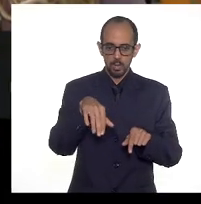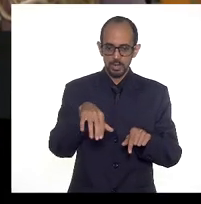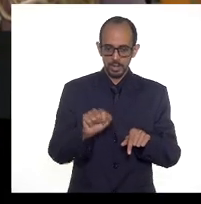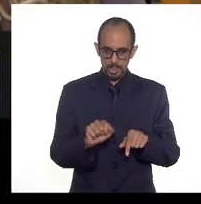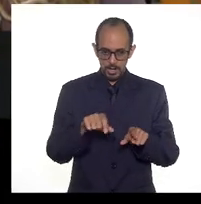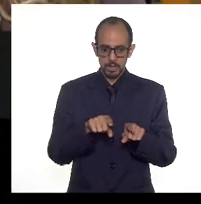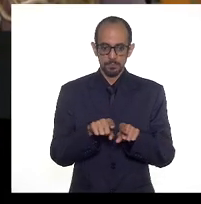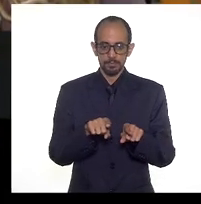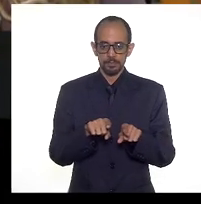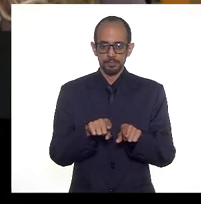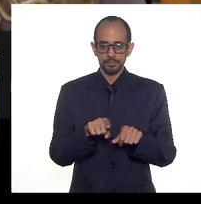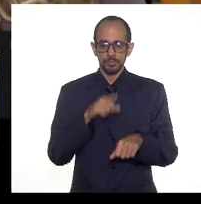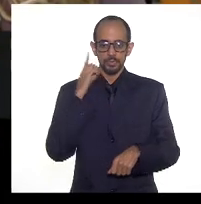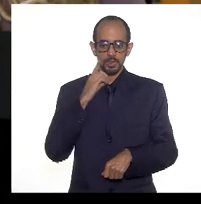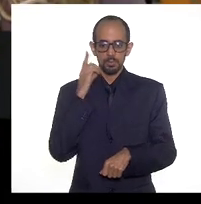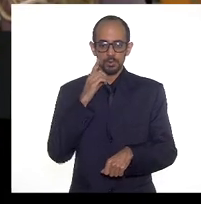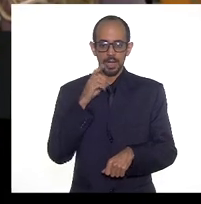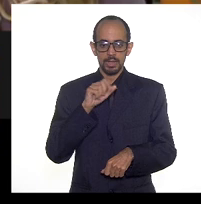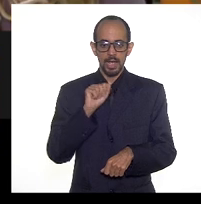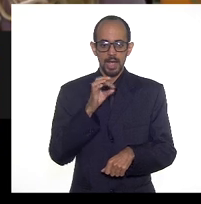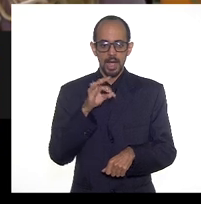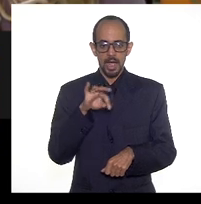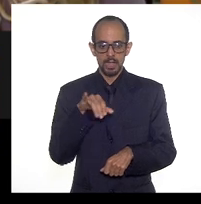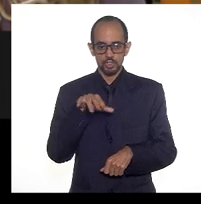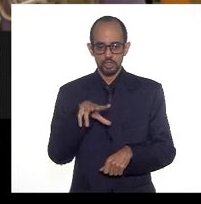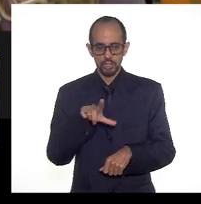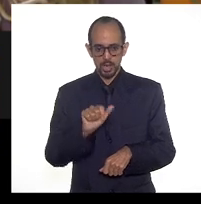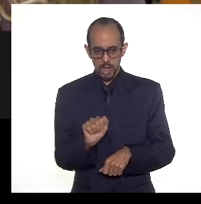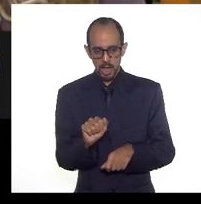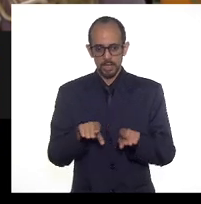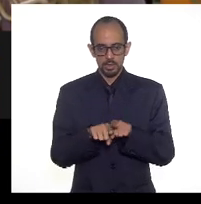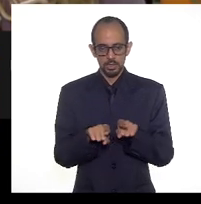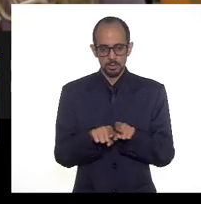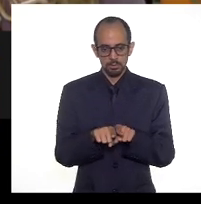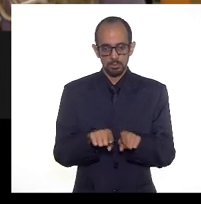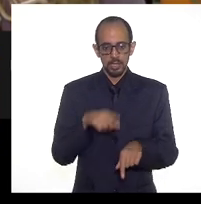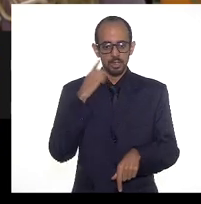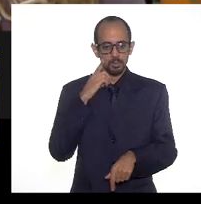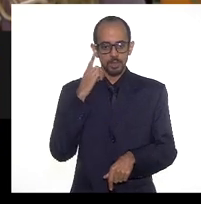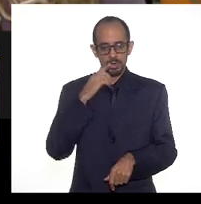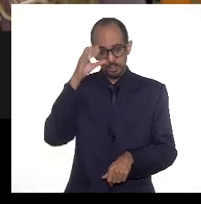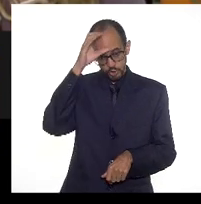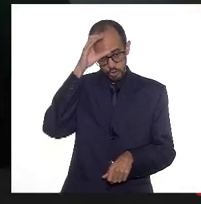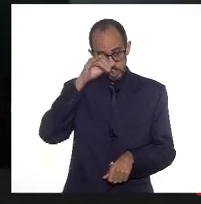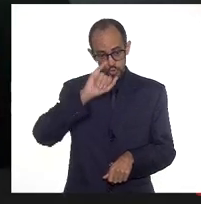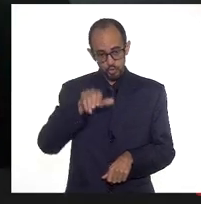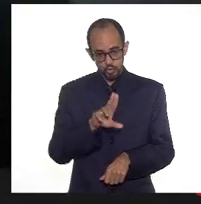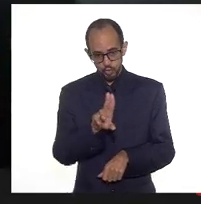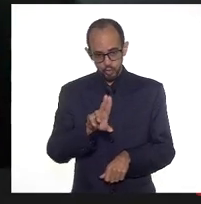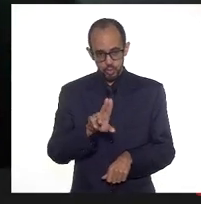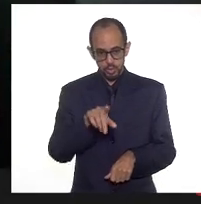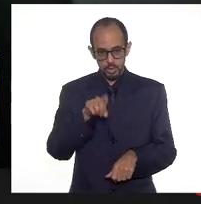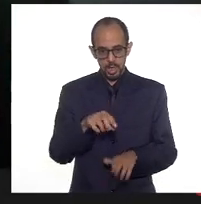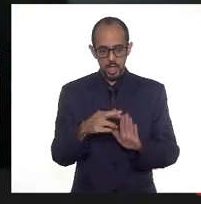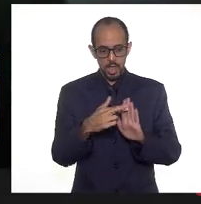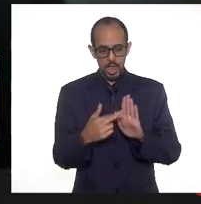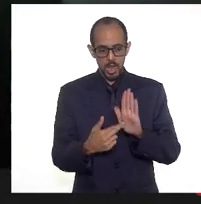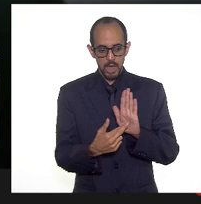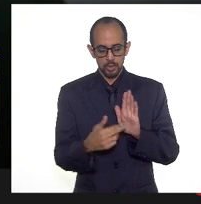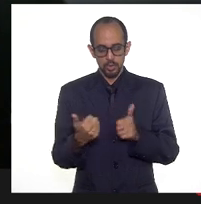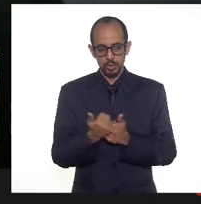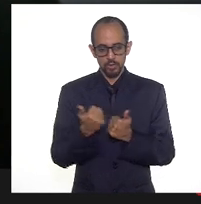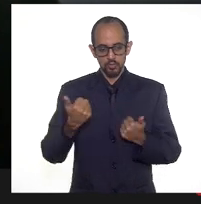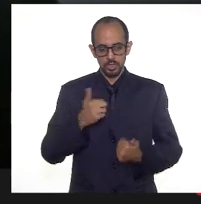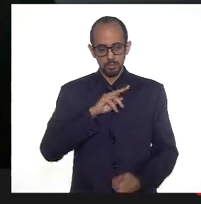deslocamento deputado Átila Nunes e deputada Tia Ju, respectivamente. Relator e vice-presidente